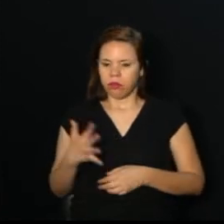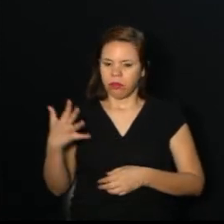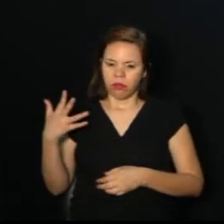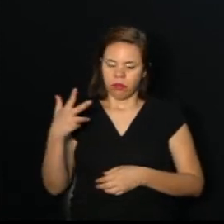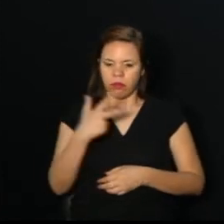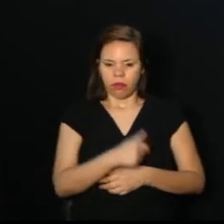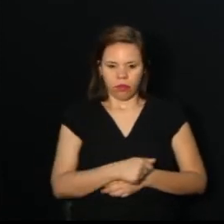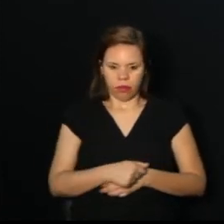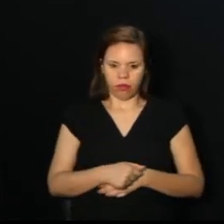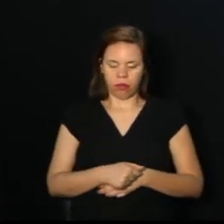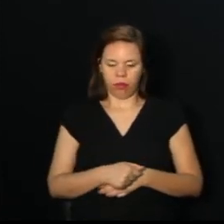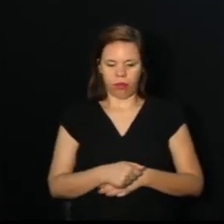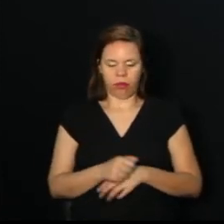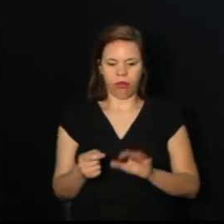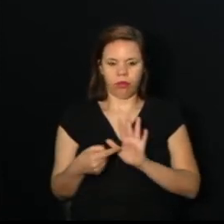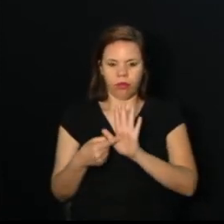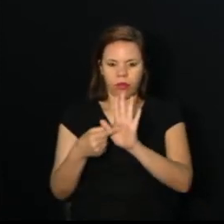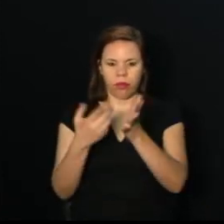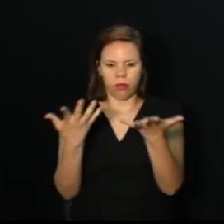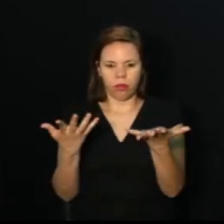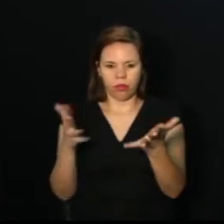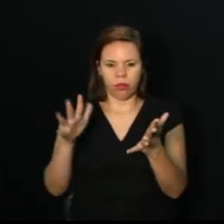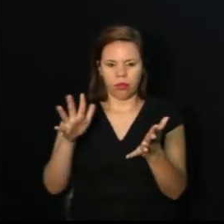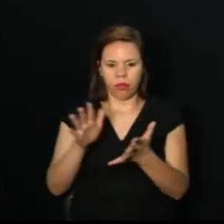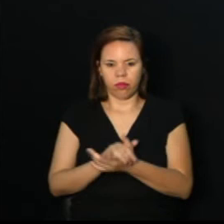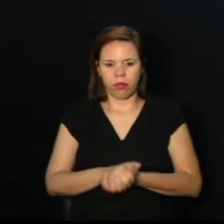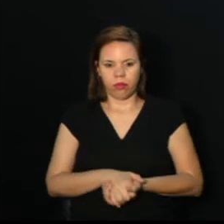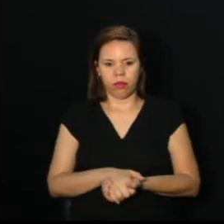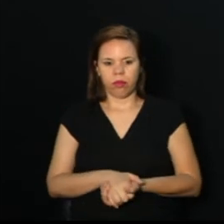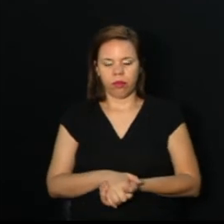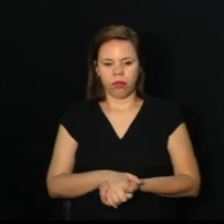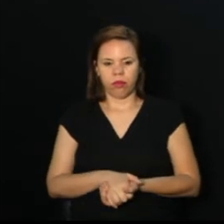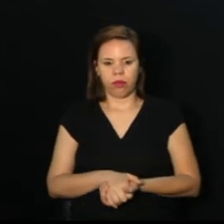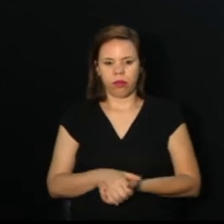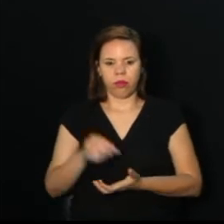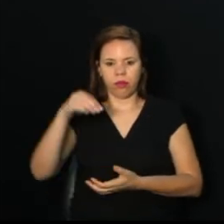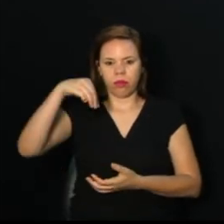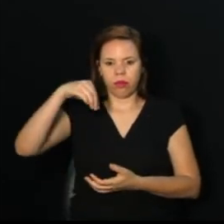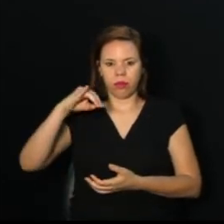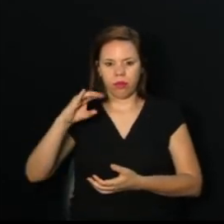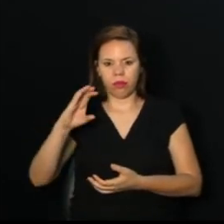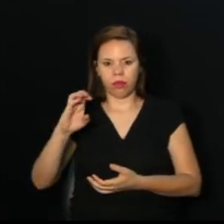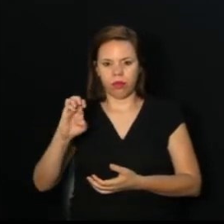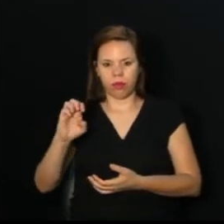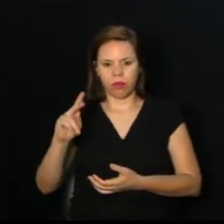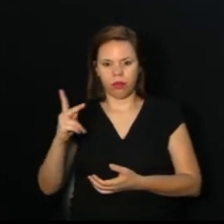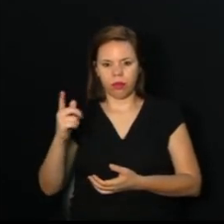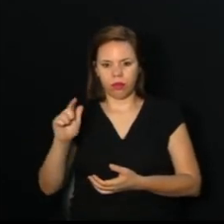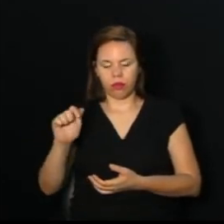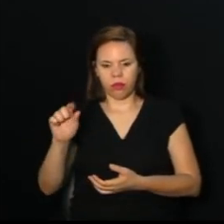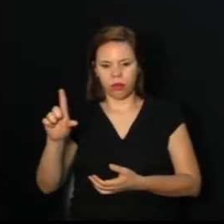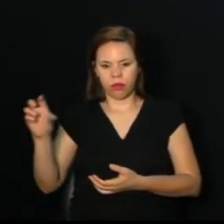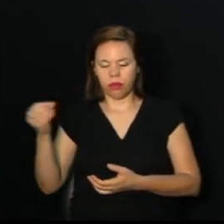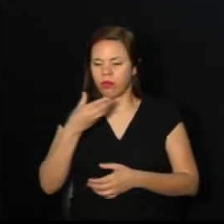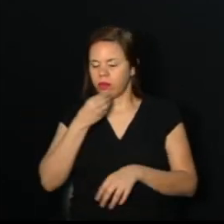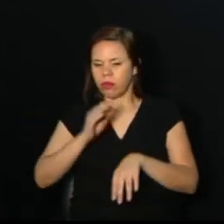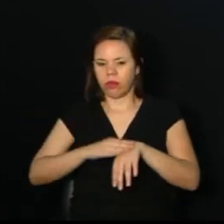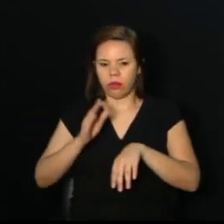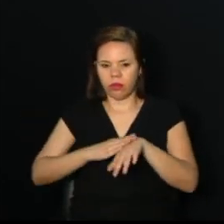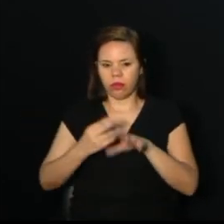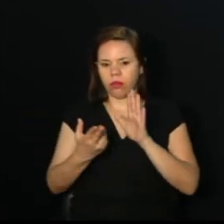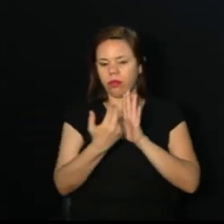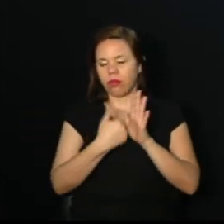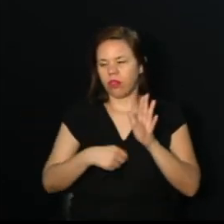bonito, mostrando que talvez Michelangelo, já em